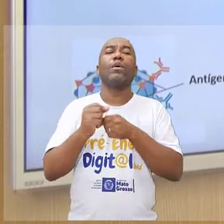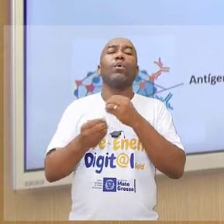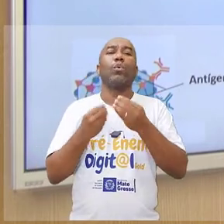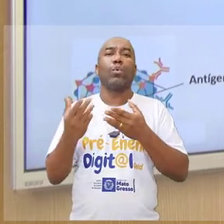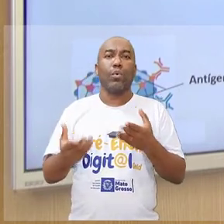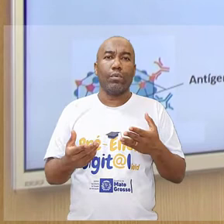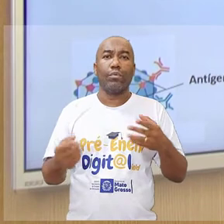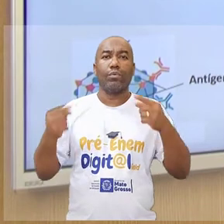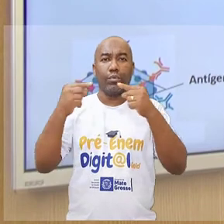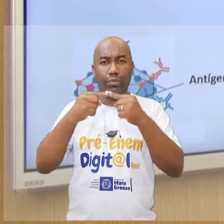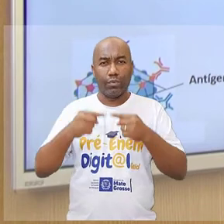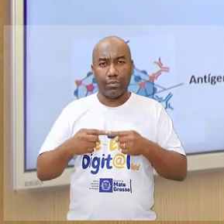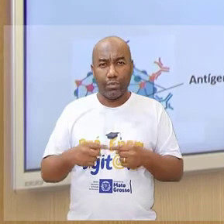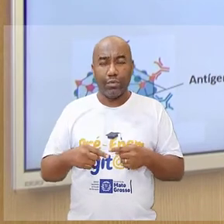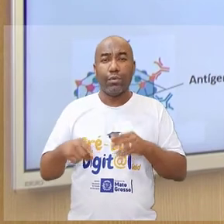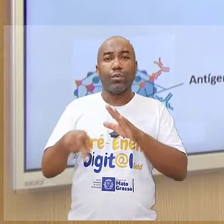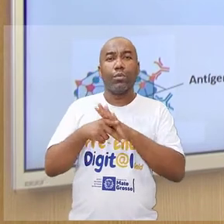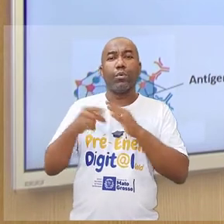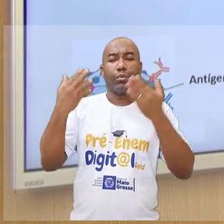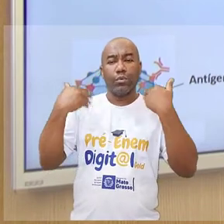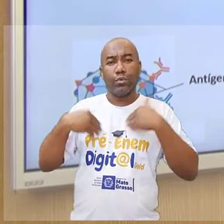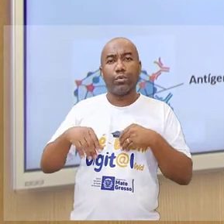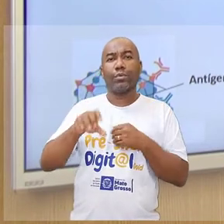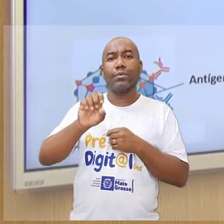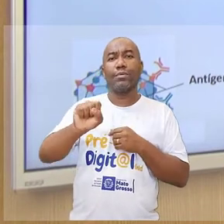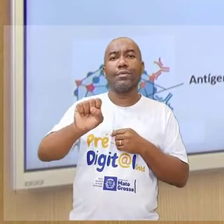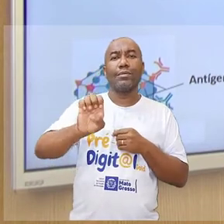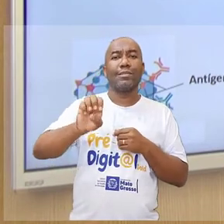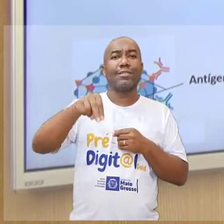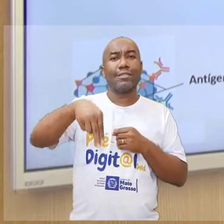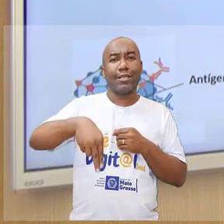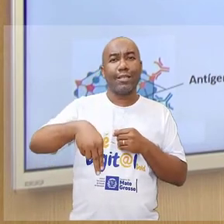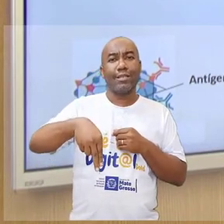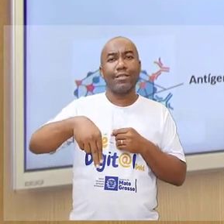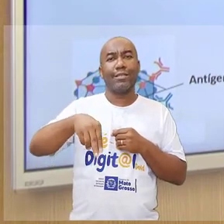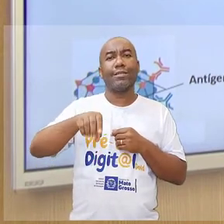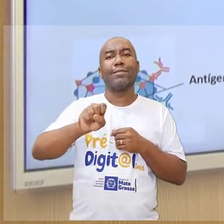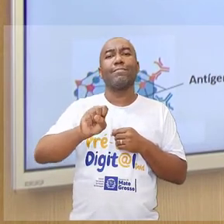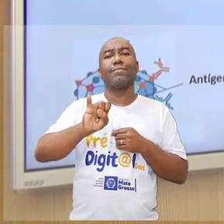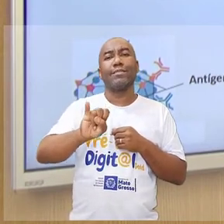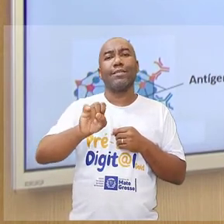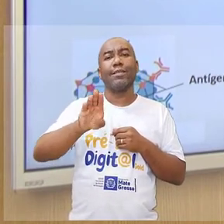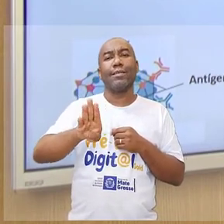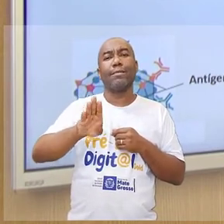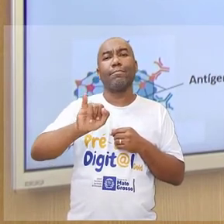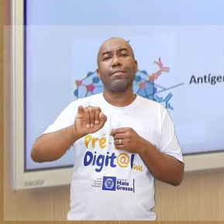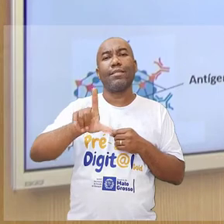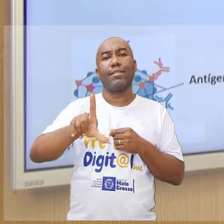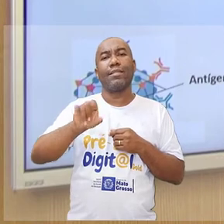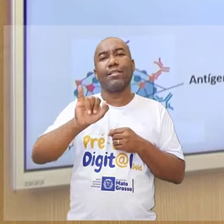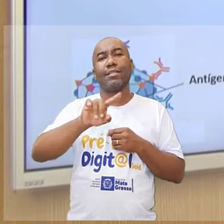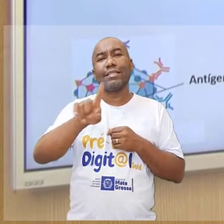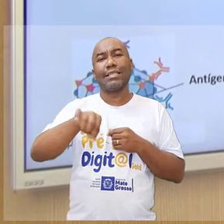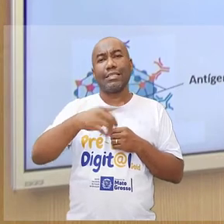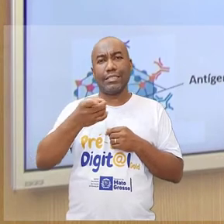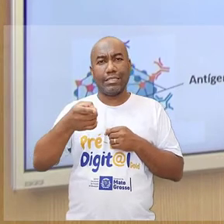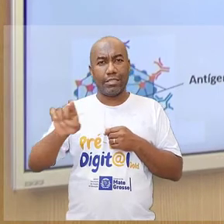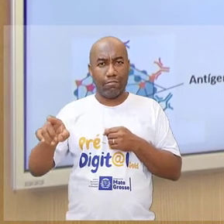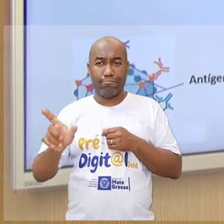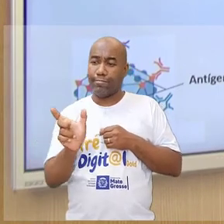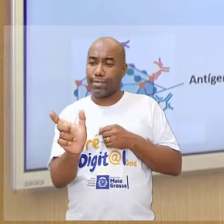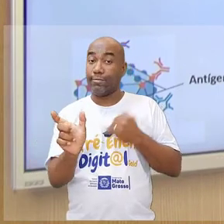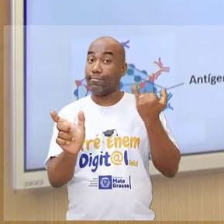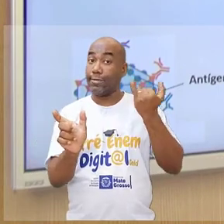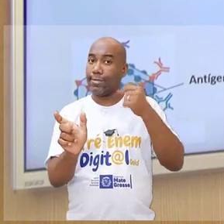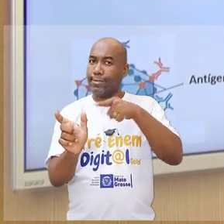foi sensibilizado. Eu preciso que você use o conceito sensibilização. Tudo bem?